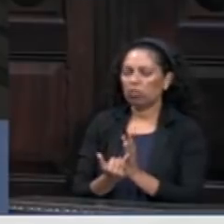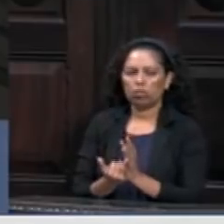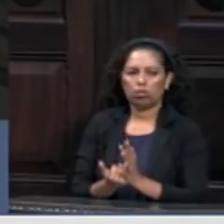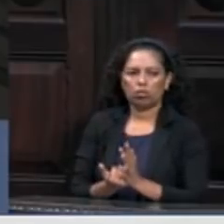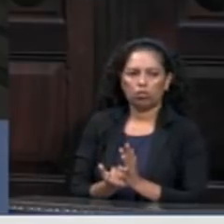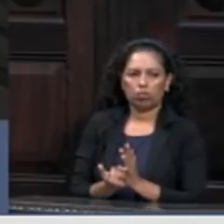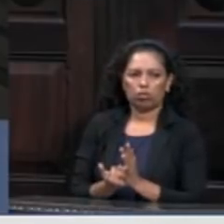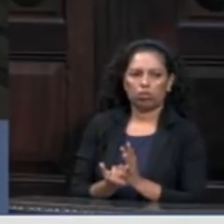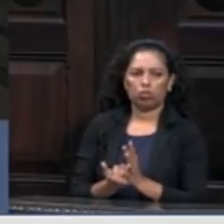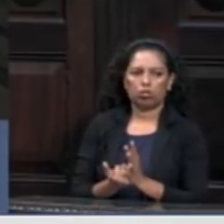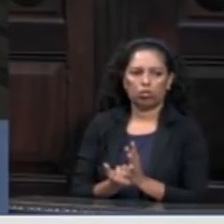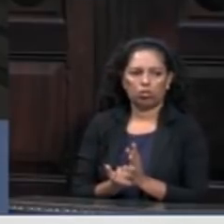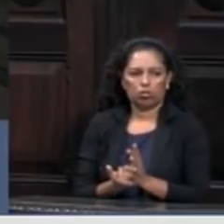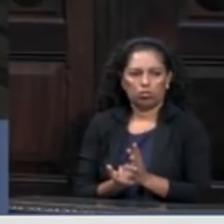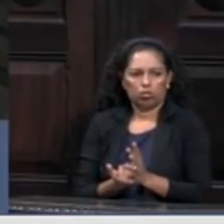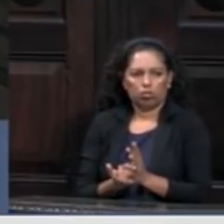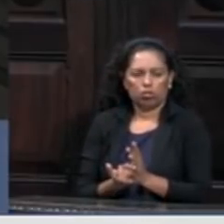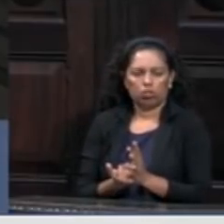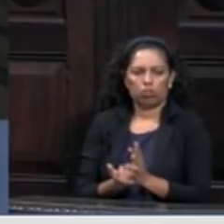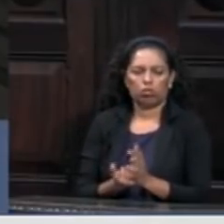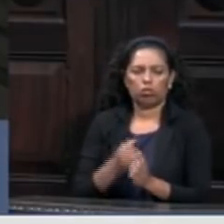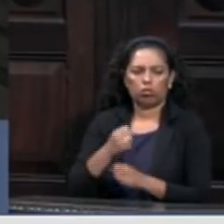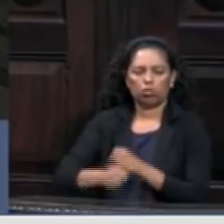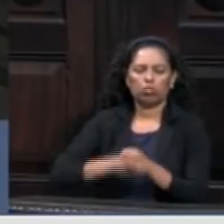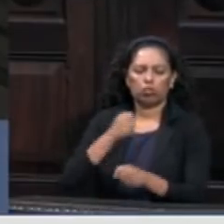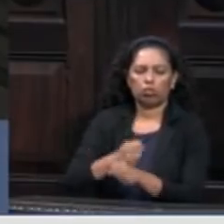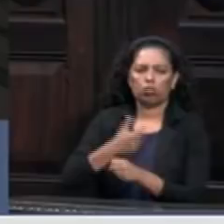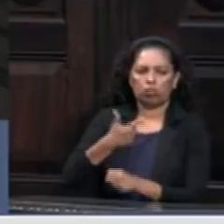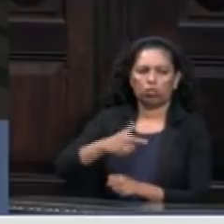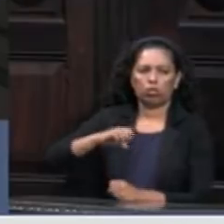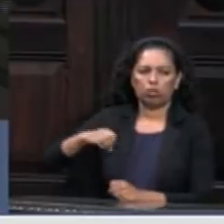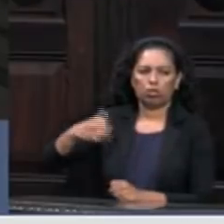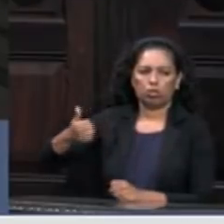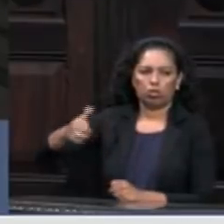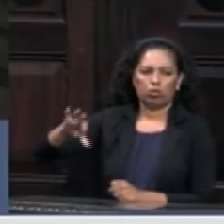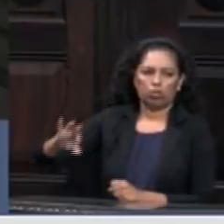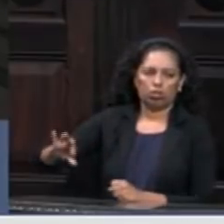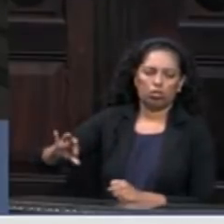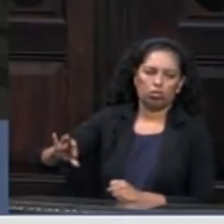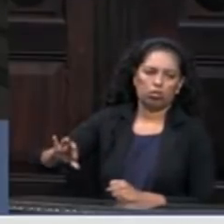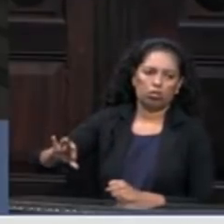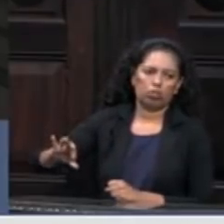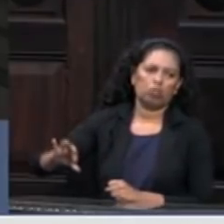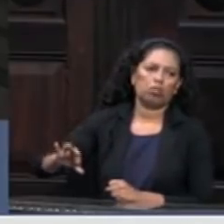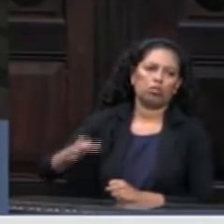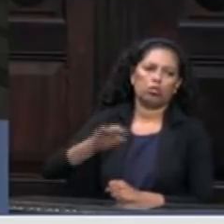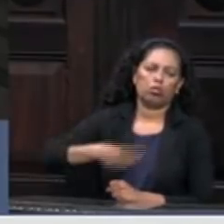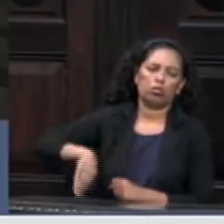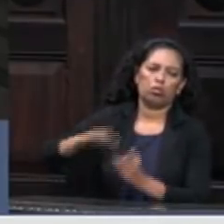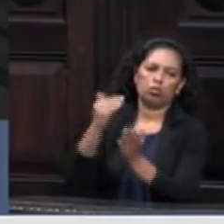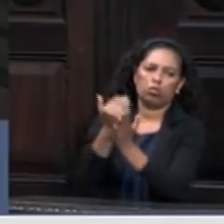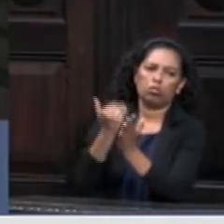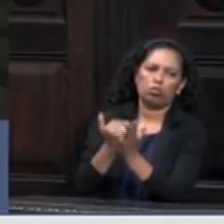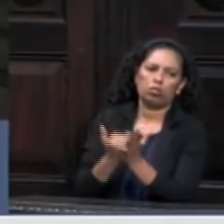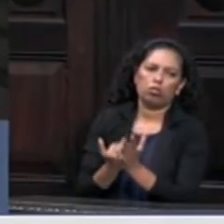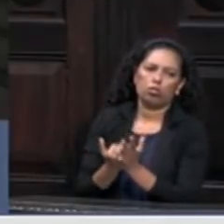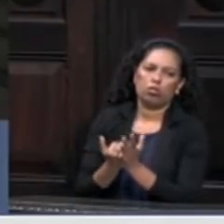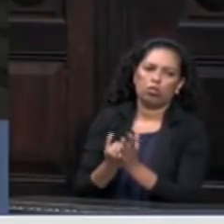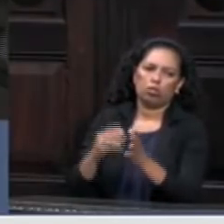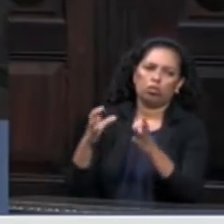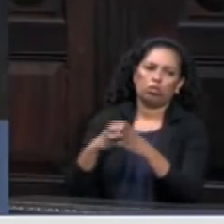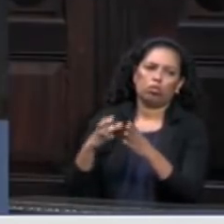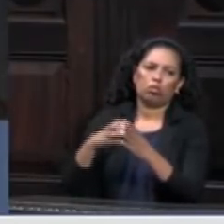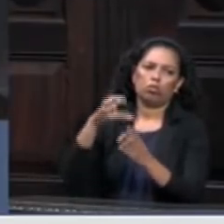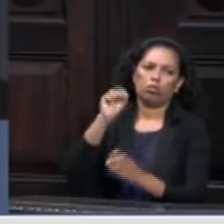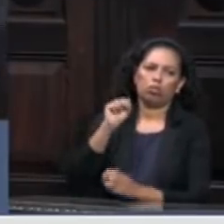as universidades para execução de 2019, 50% dos orçamentos aprovados, para o consórcio